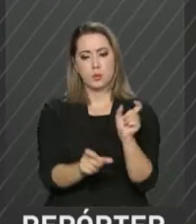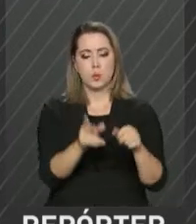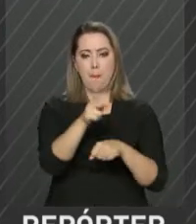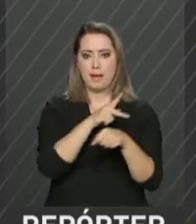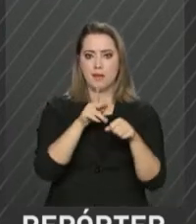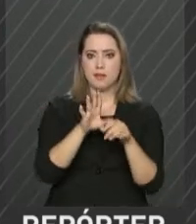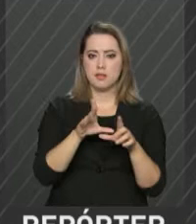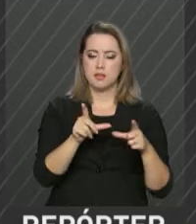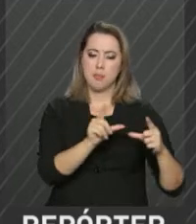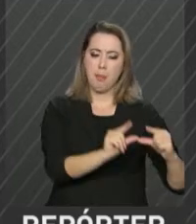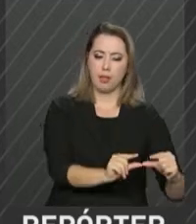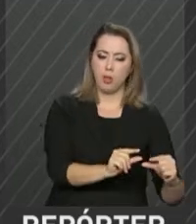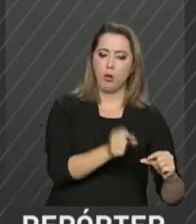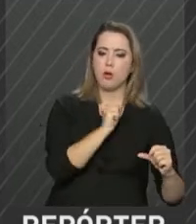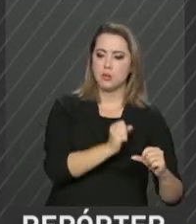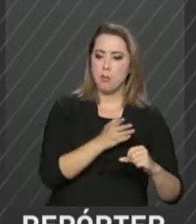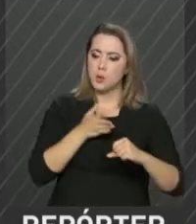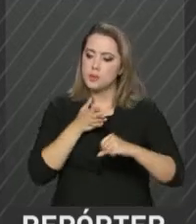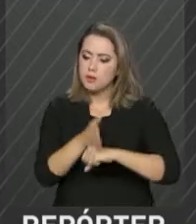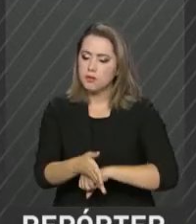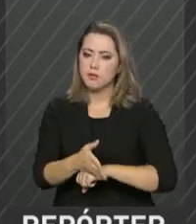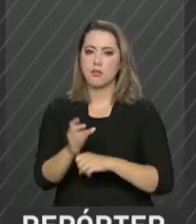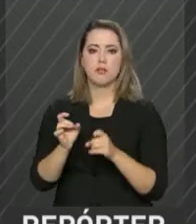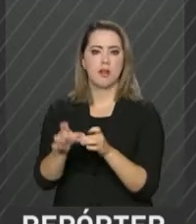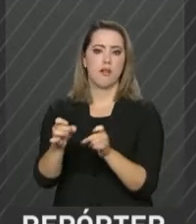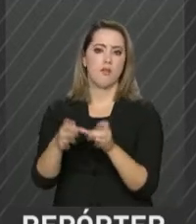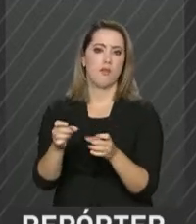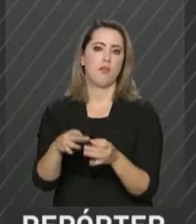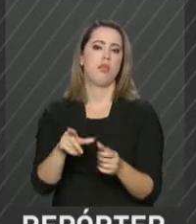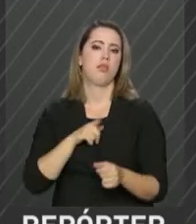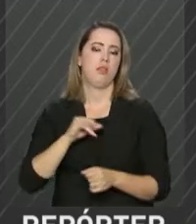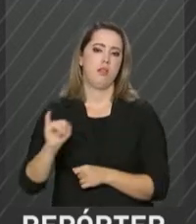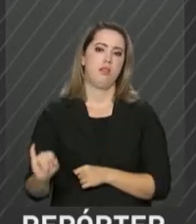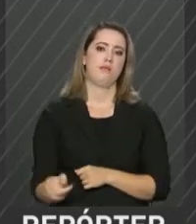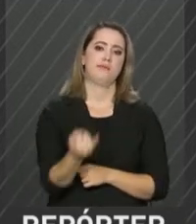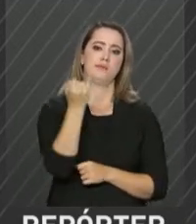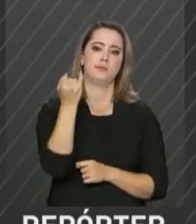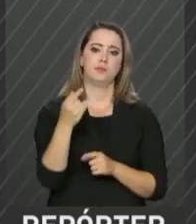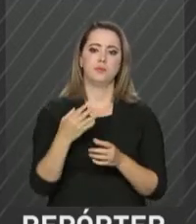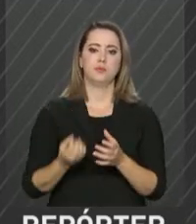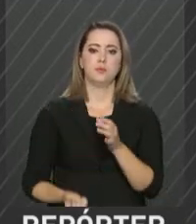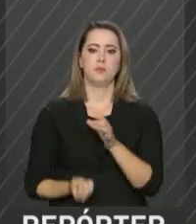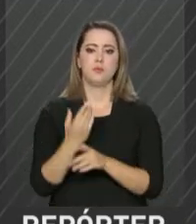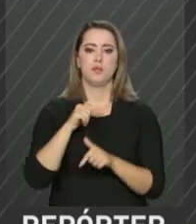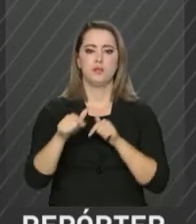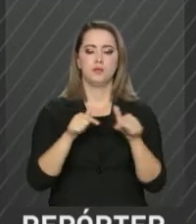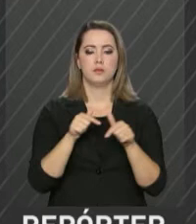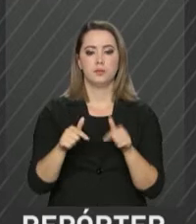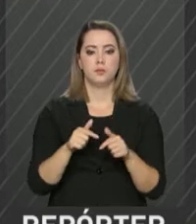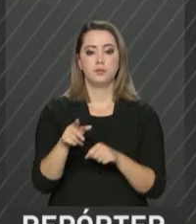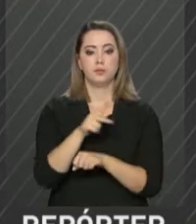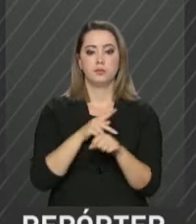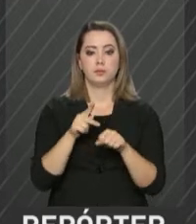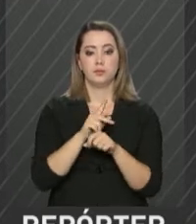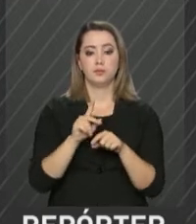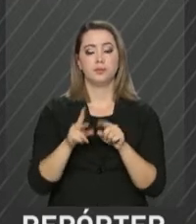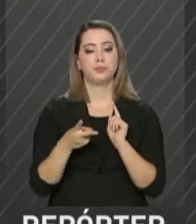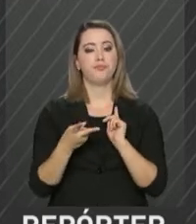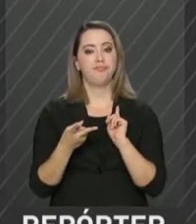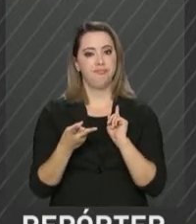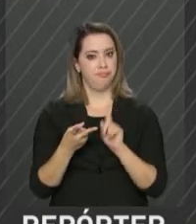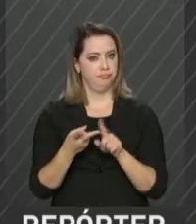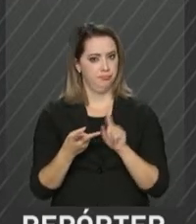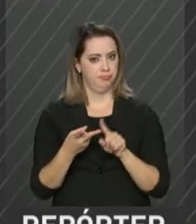brasileiras por exemplo tenho as oportunidades de exportação gerando emprego a segunda questão